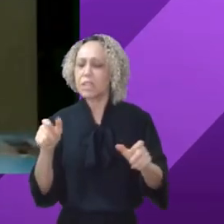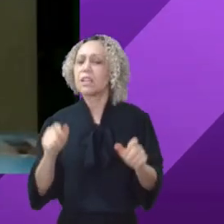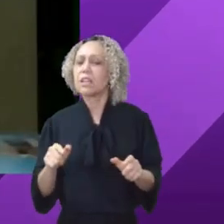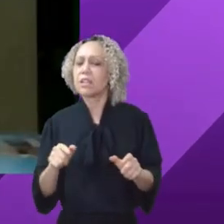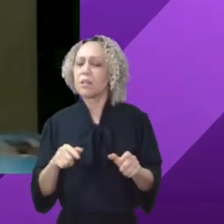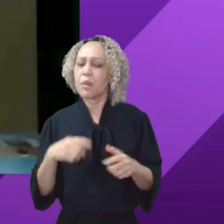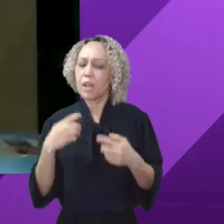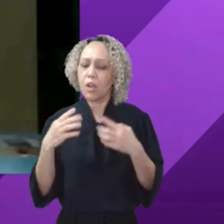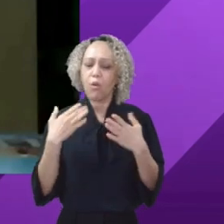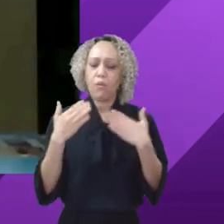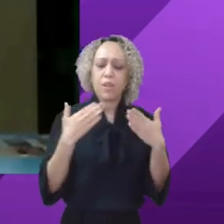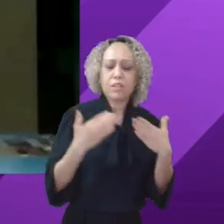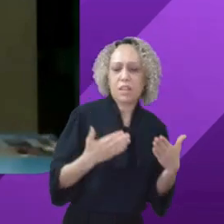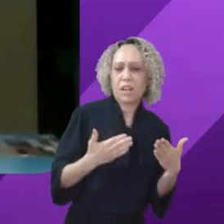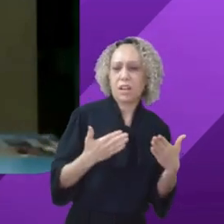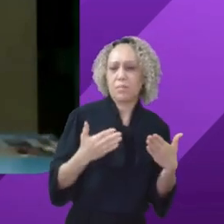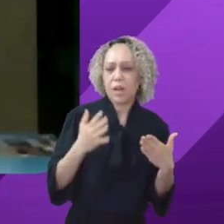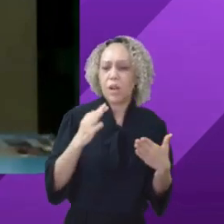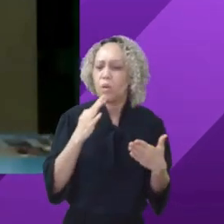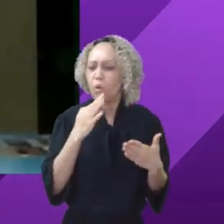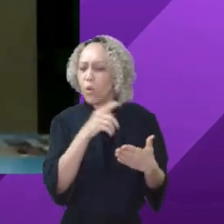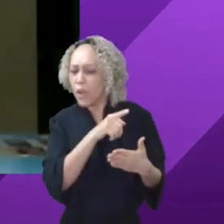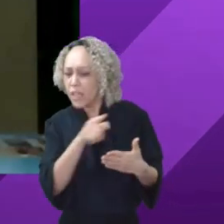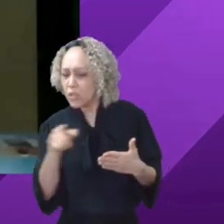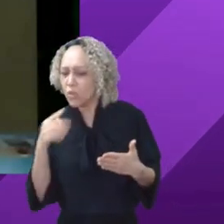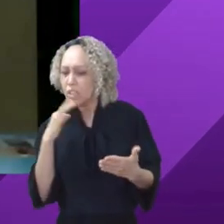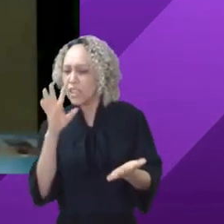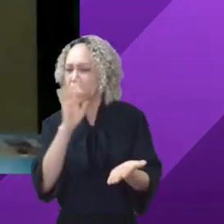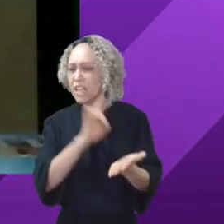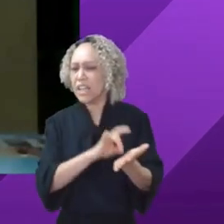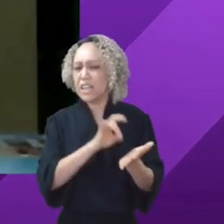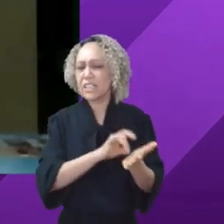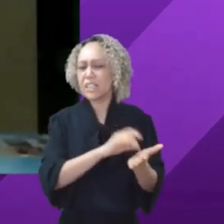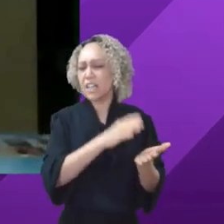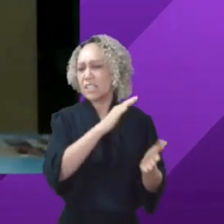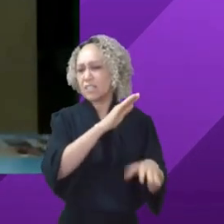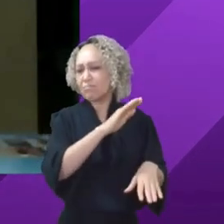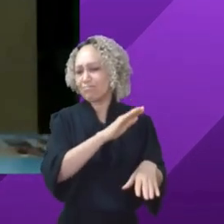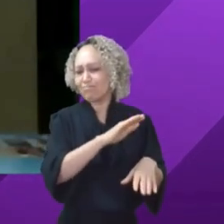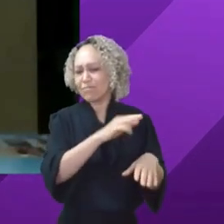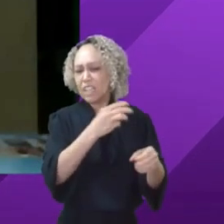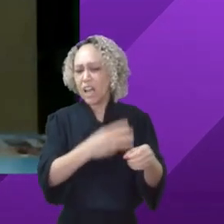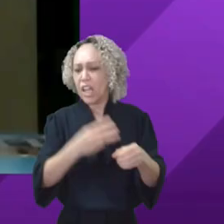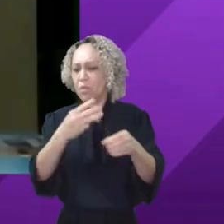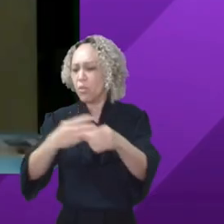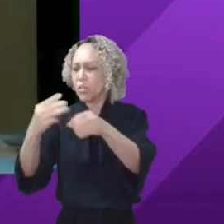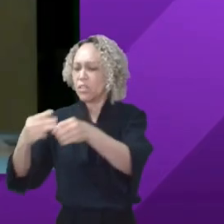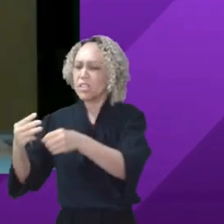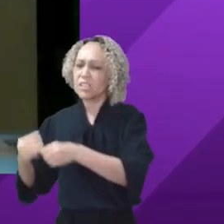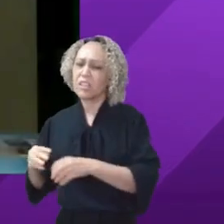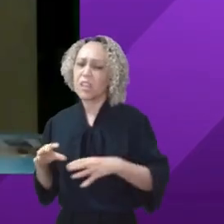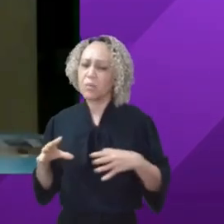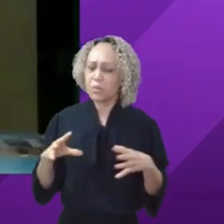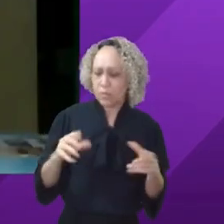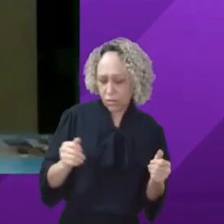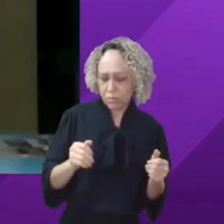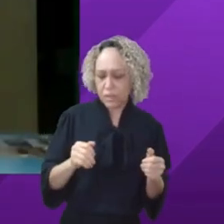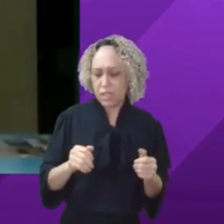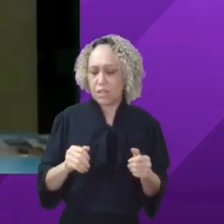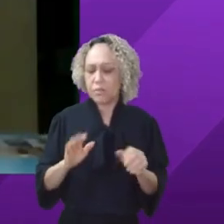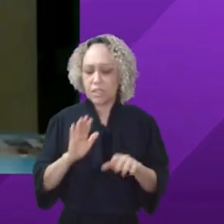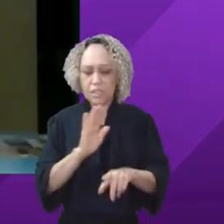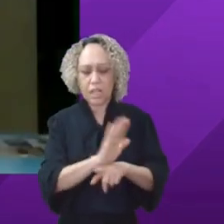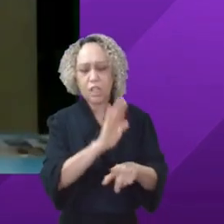para fazer uma boa formação, para que em cada município as equipes pudessem atender bem as famílias com as